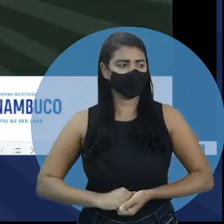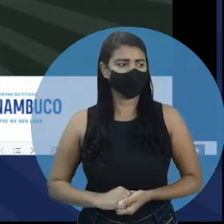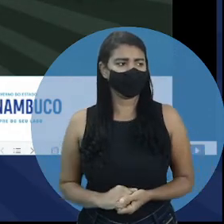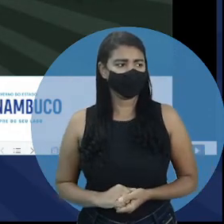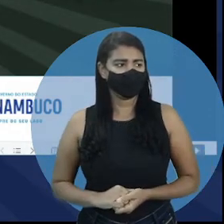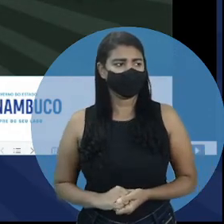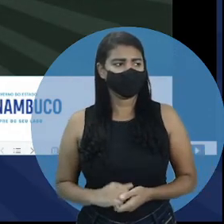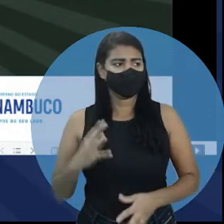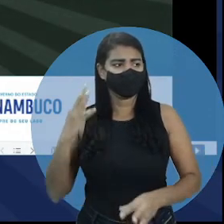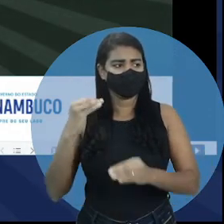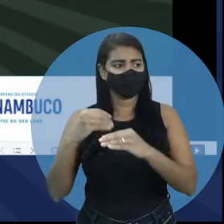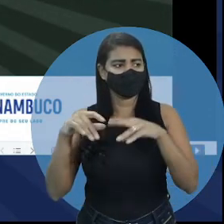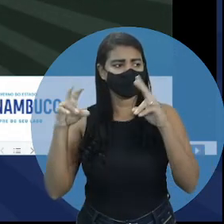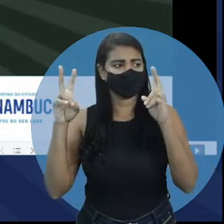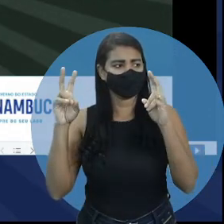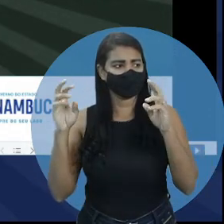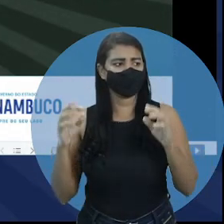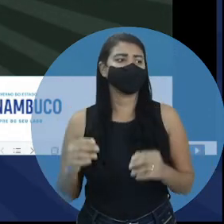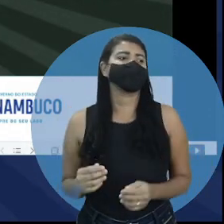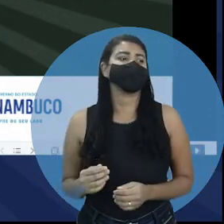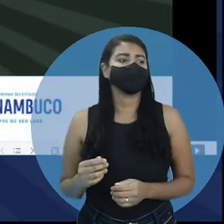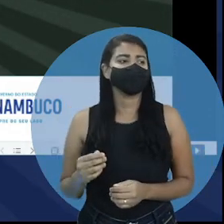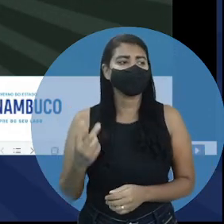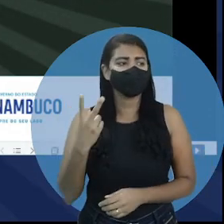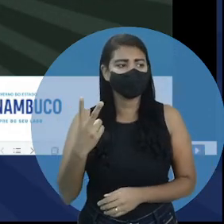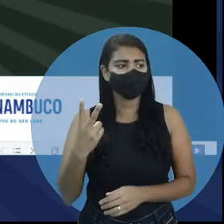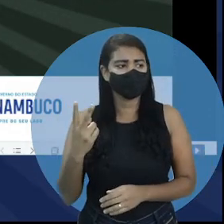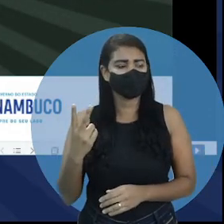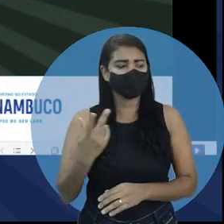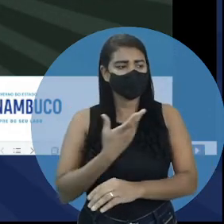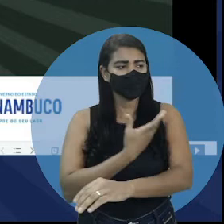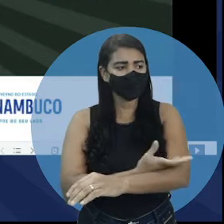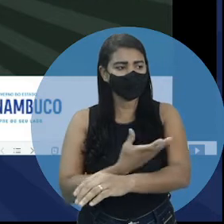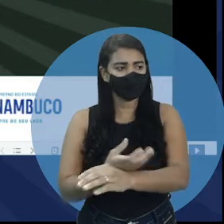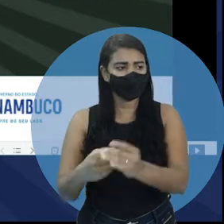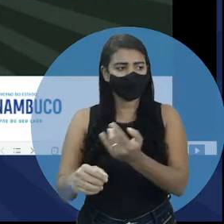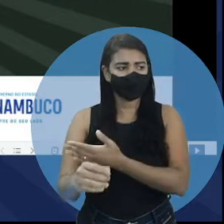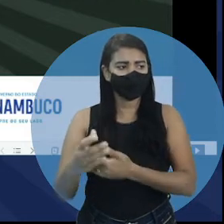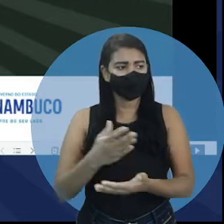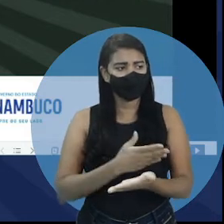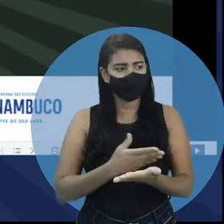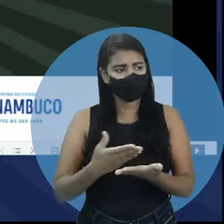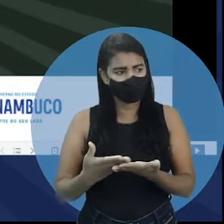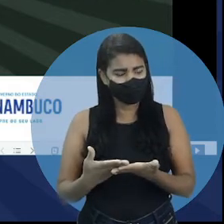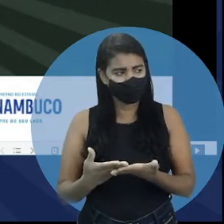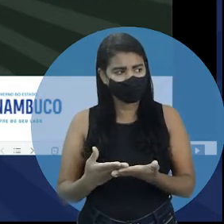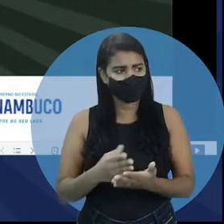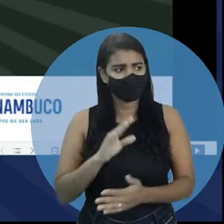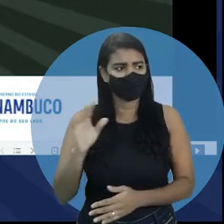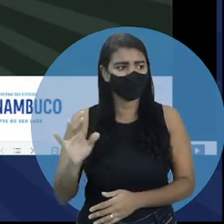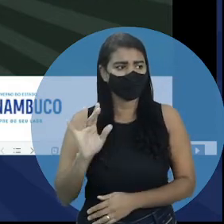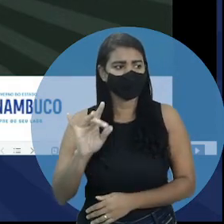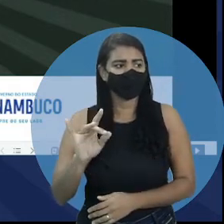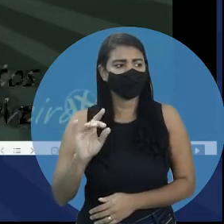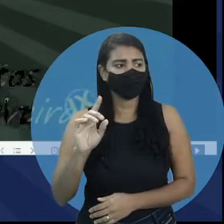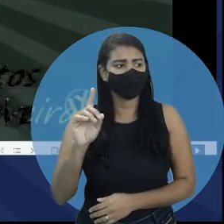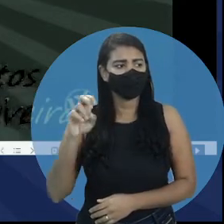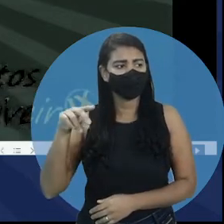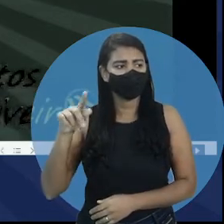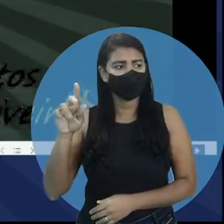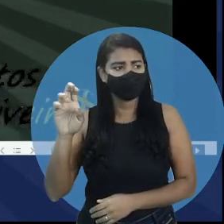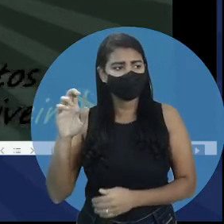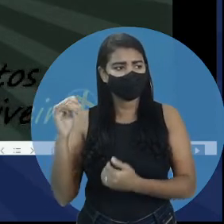ele é intitulado Potencial inseticida de duas espécies vegetais sobre os estágios iniciais do Aedes aegypti. Pode passar.